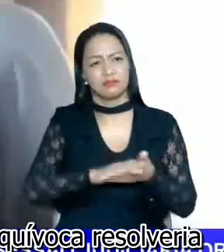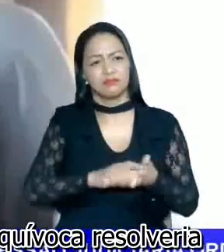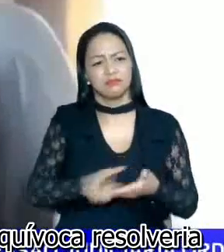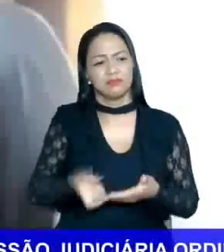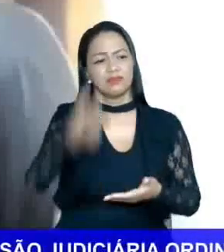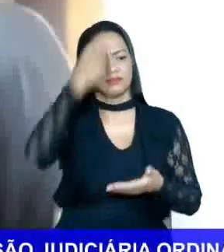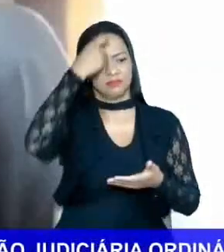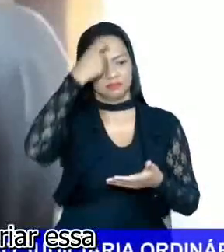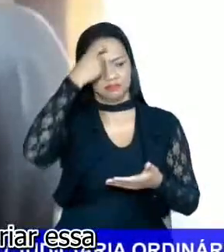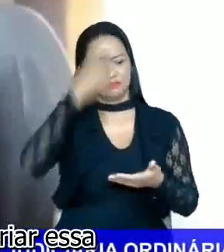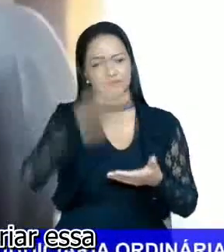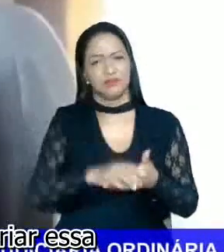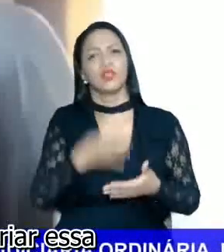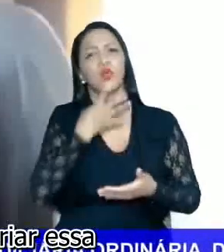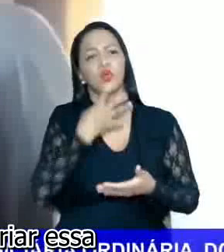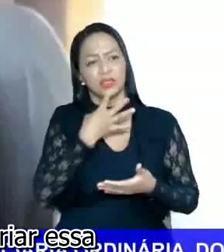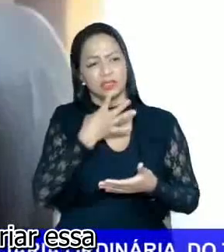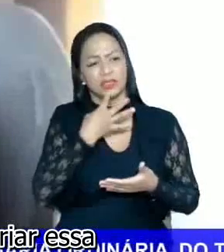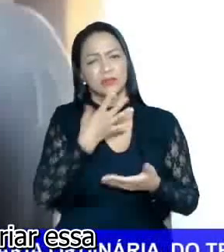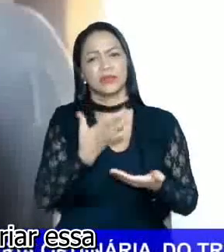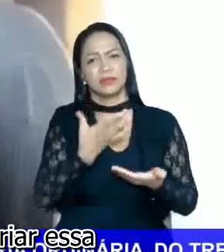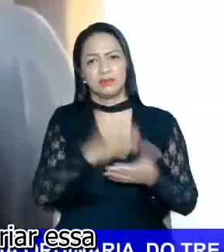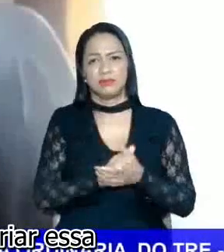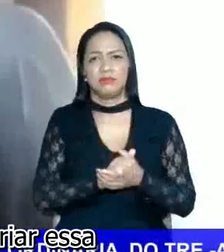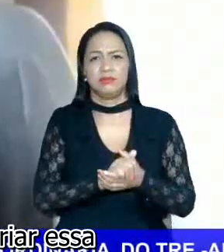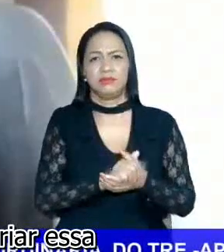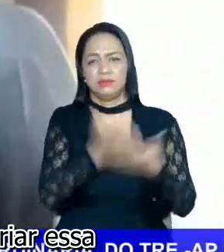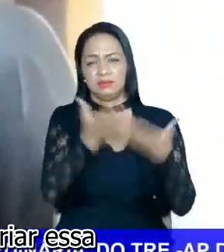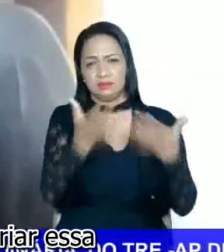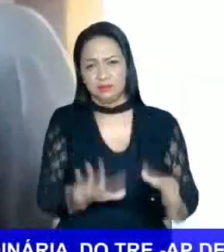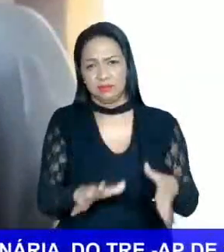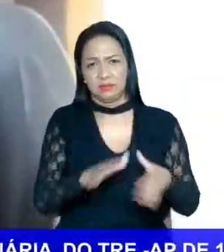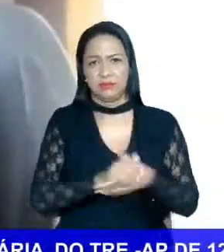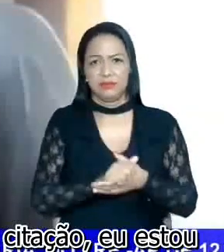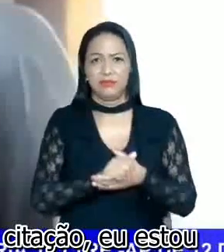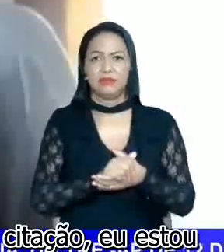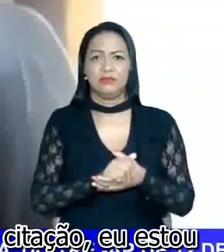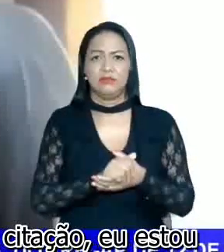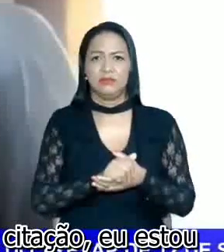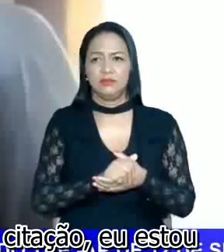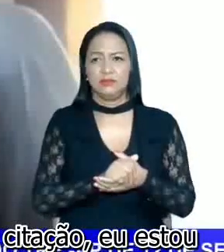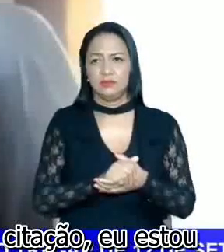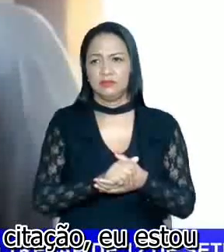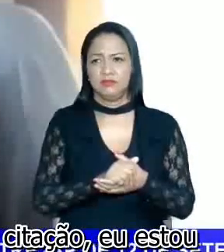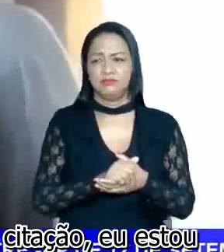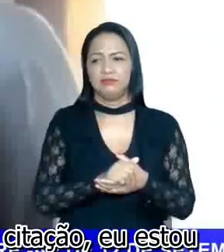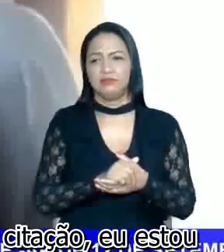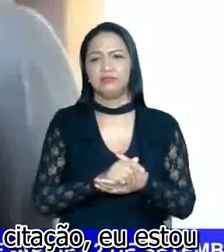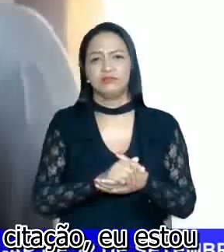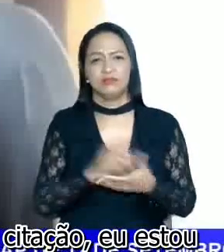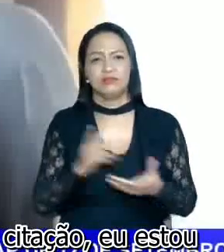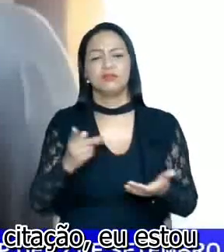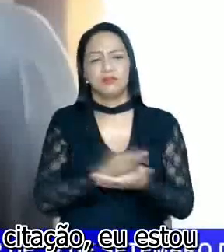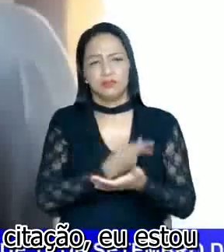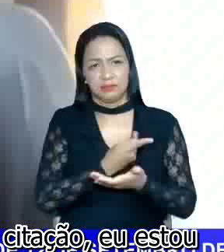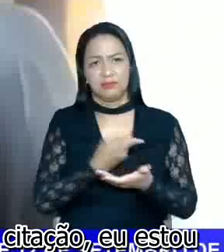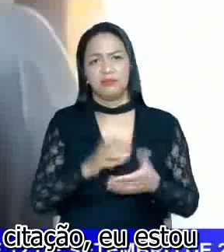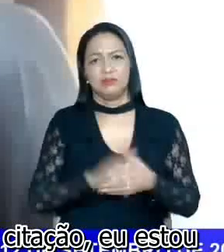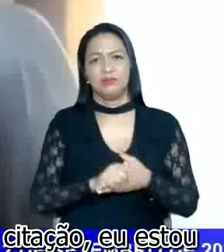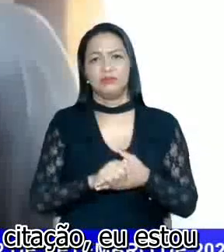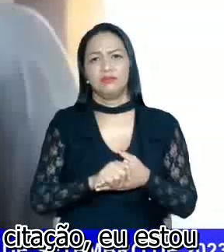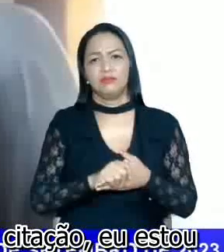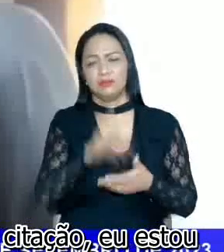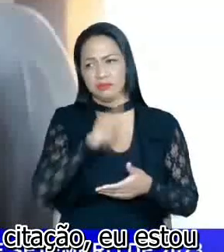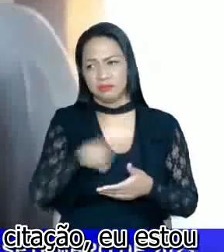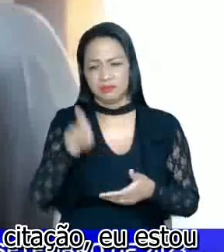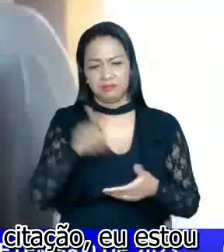inequívoca, resolveria. Mas ele preferiu não fazê-lo exatamente para criar essa situação, né, e que, de fato, foi arguída a